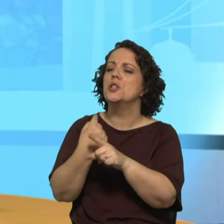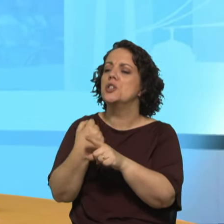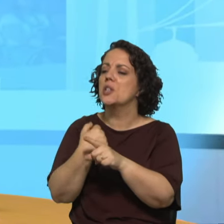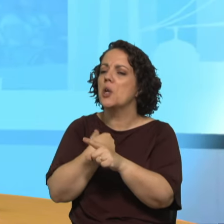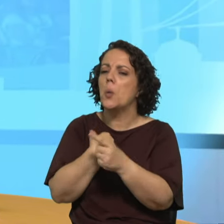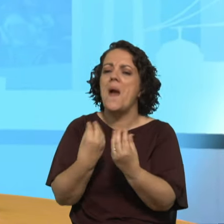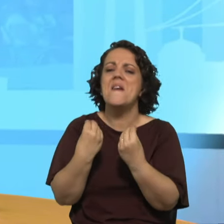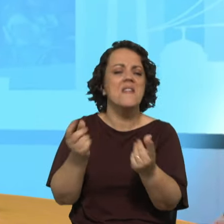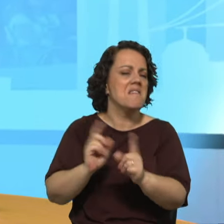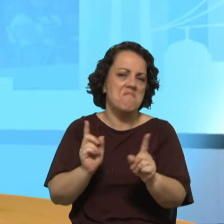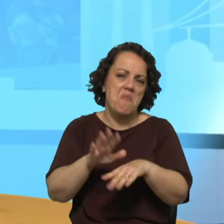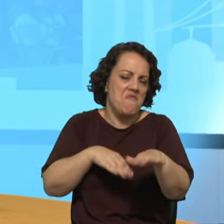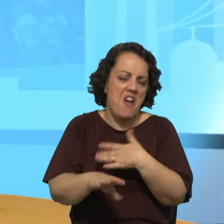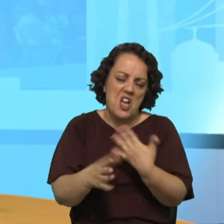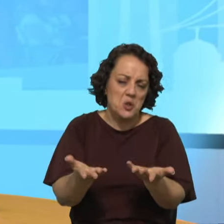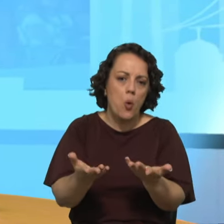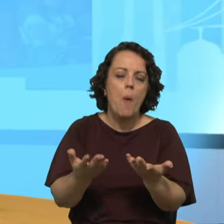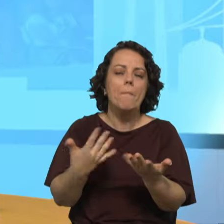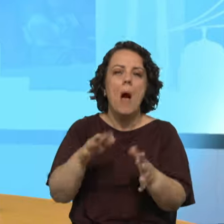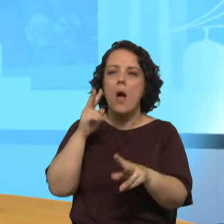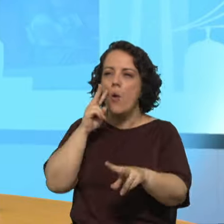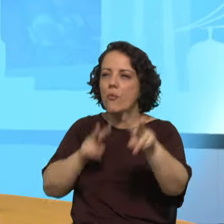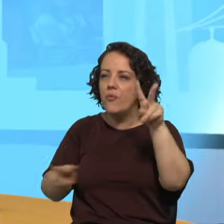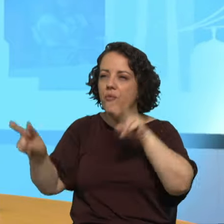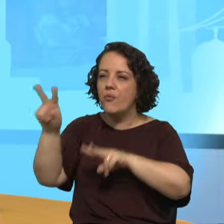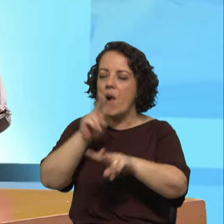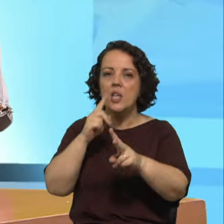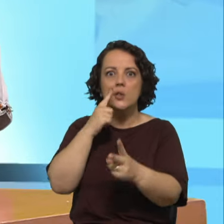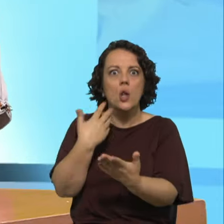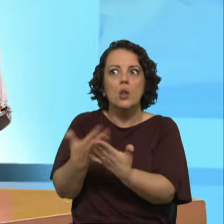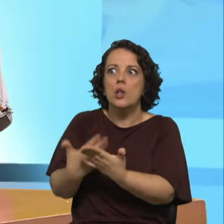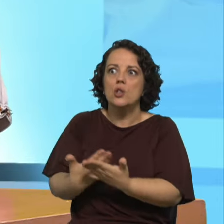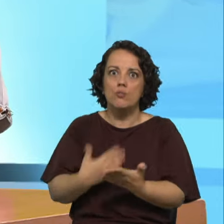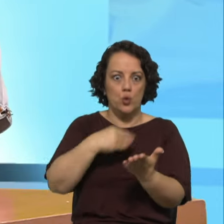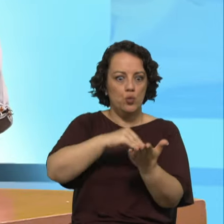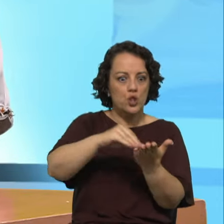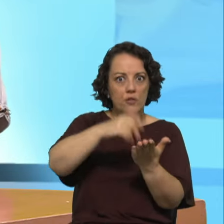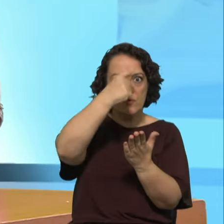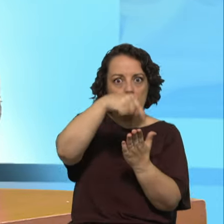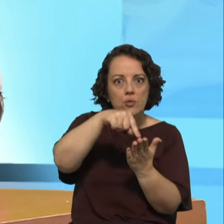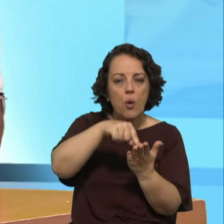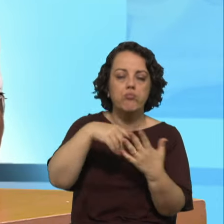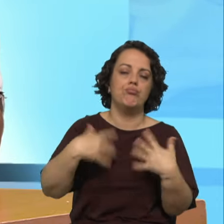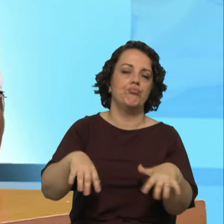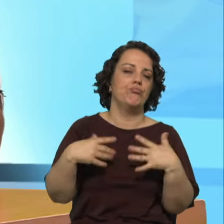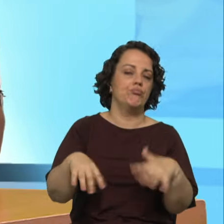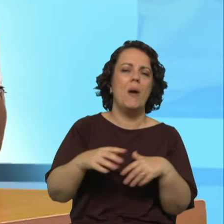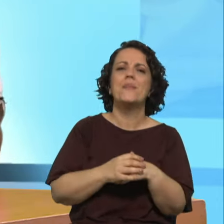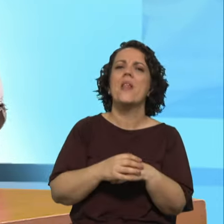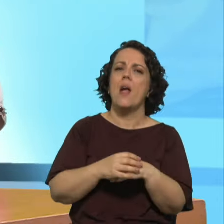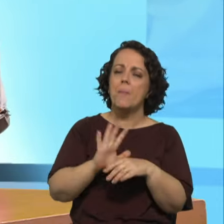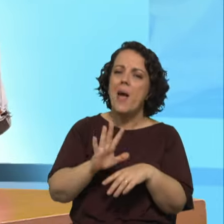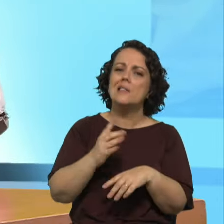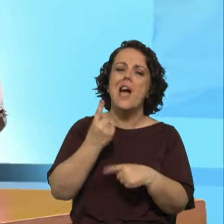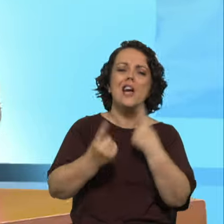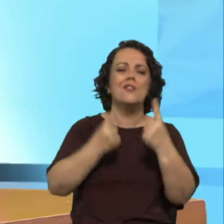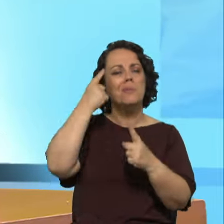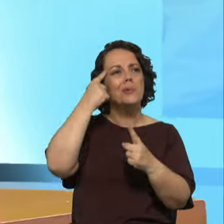há há testemunhos de vida admissão que são são fantásticos e que muitas vezes não tocam só o aspecto